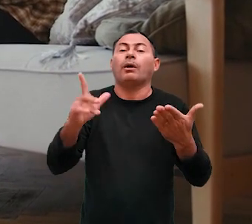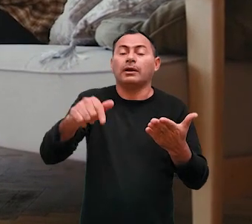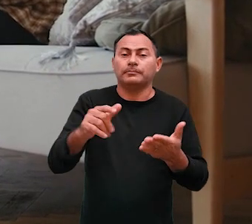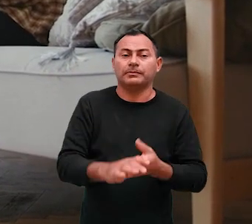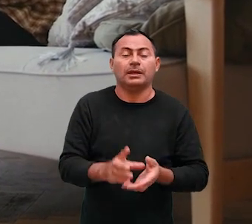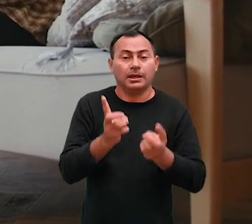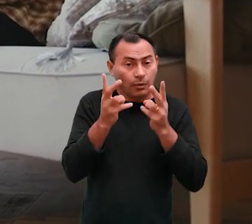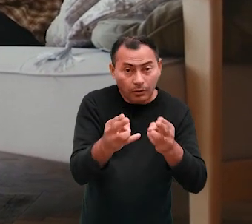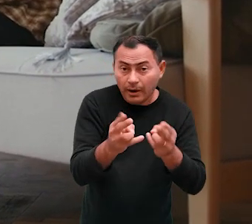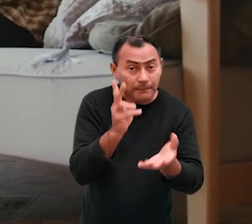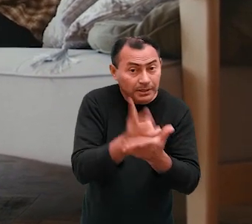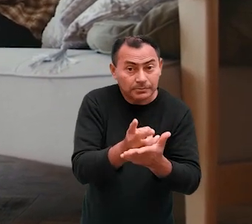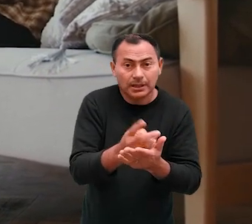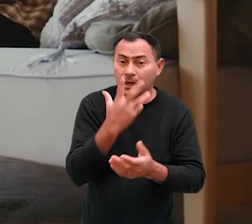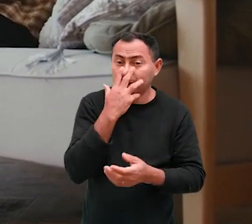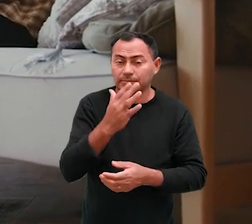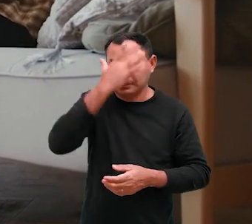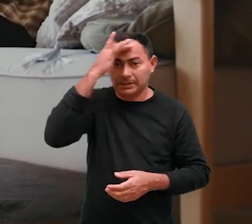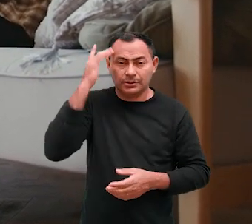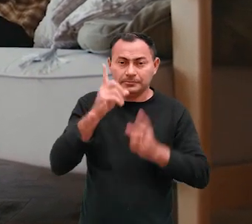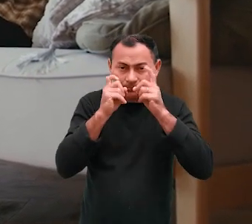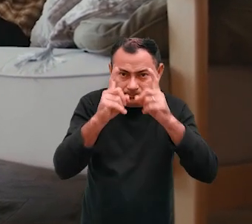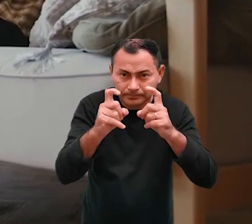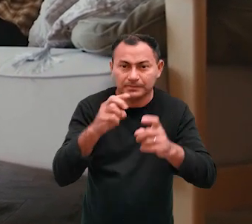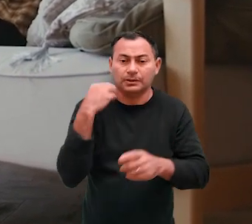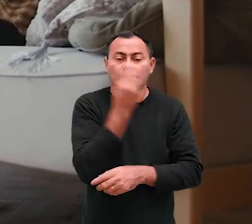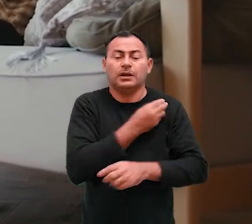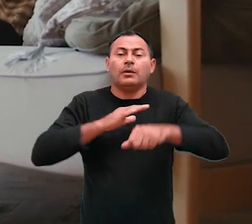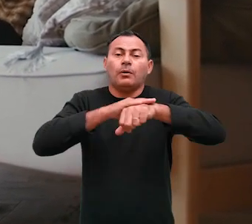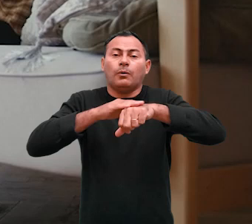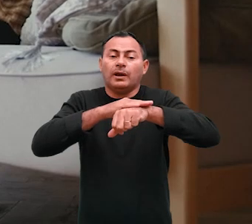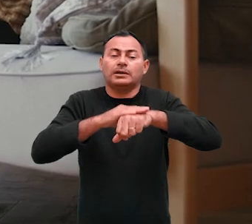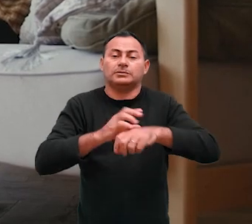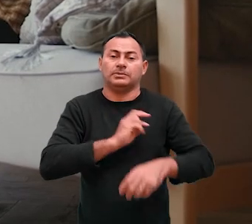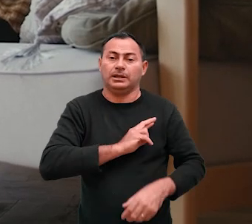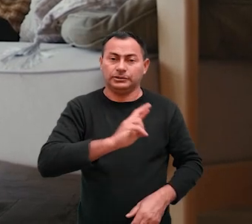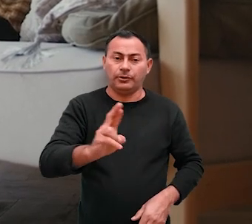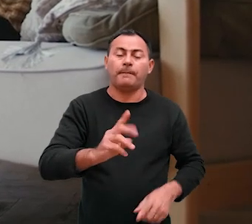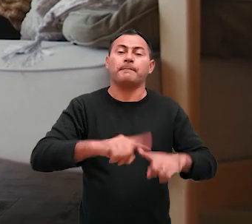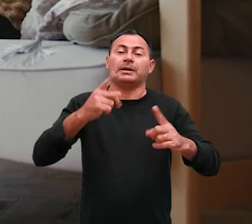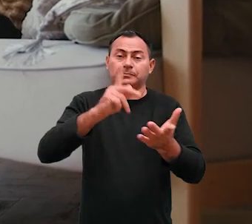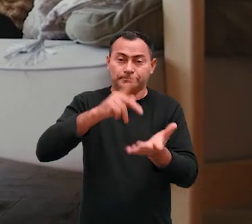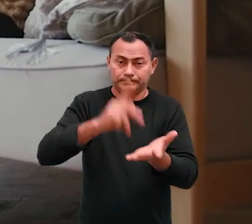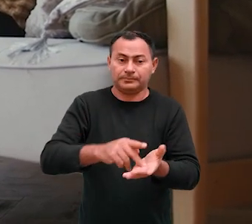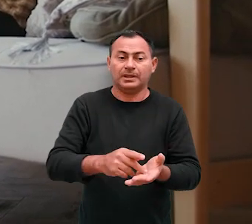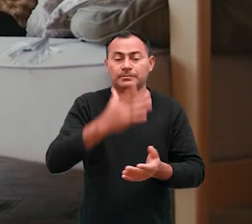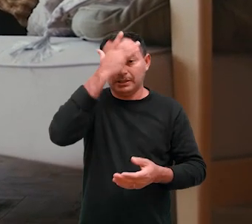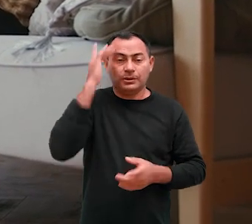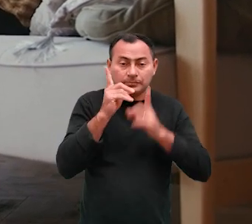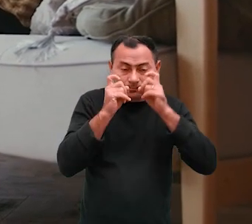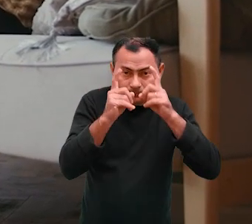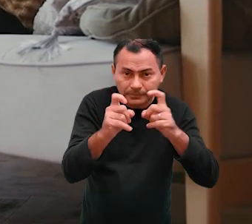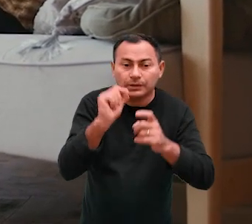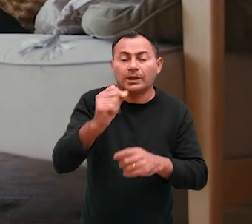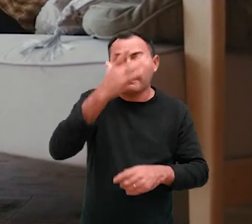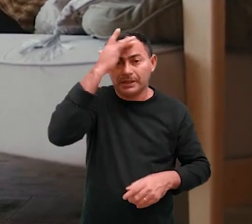é? É a mesma. Achamos que as pessoas estão interessadas em nossa conversa sobre religião, mas na verdade, elas só se